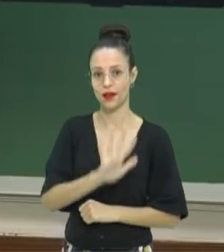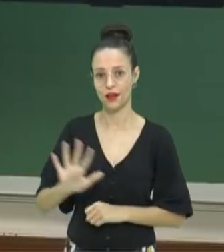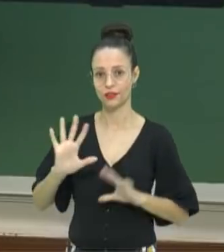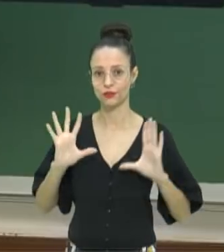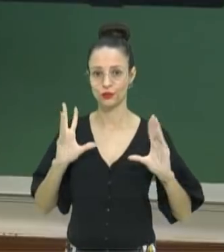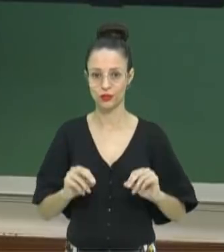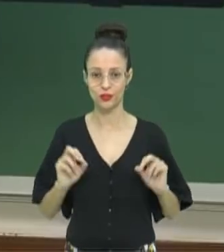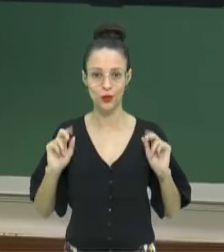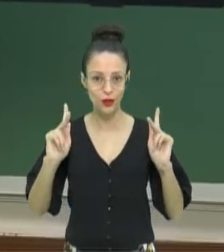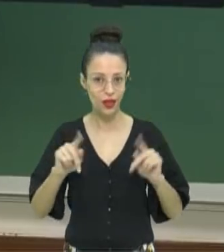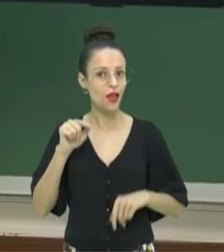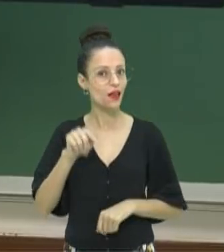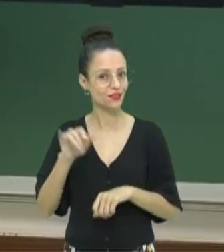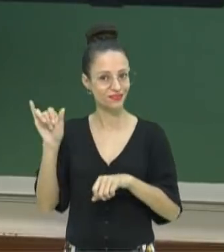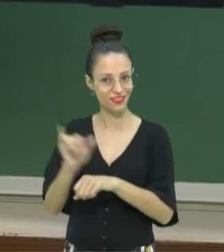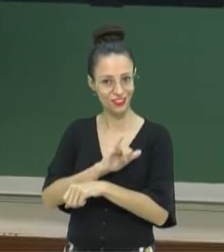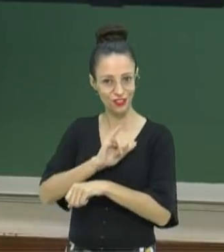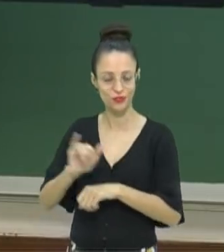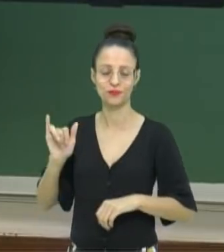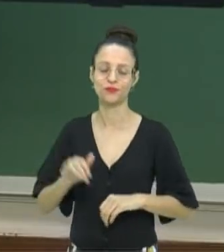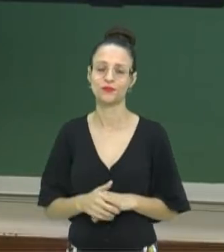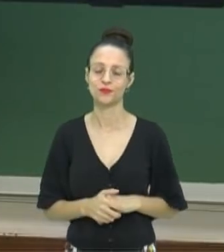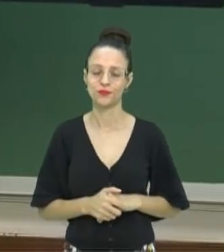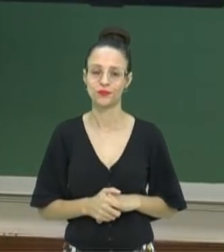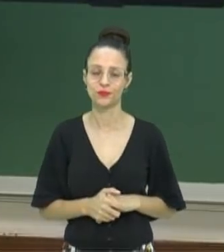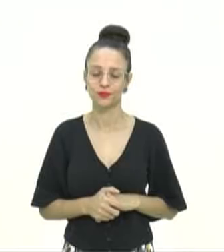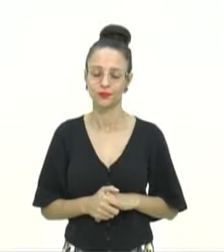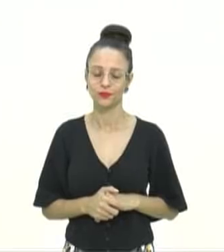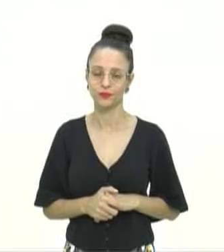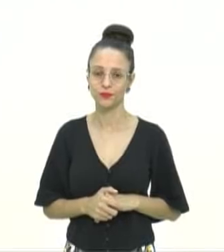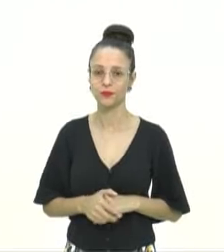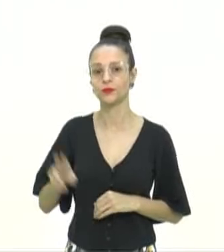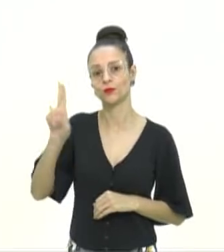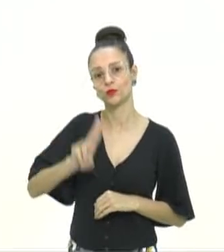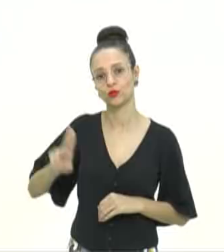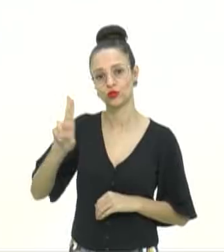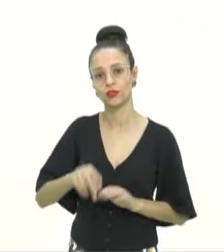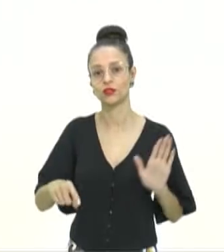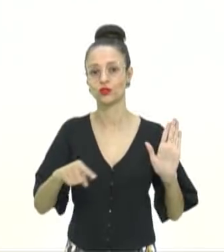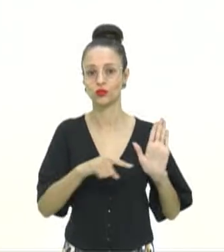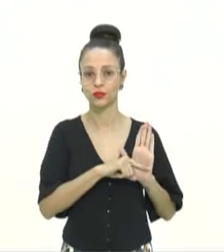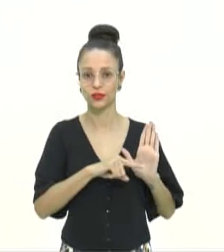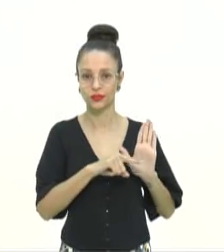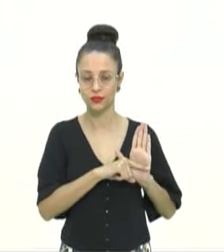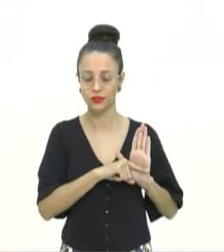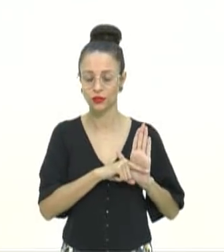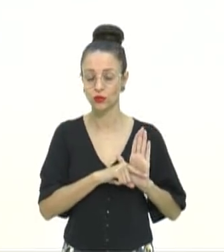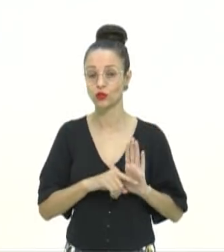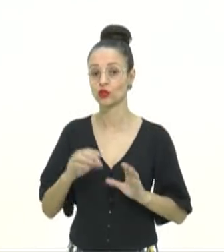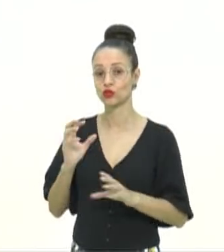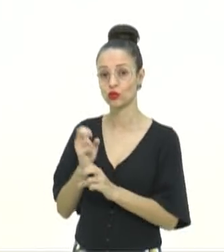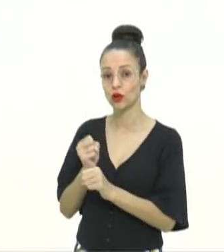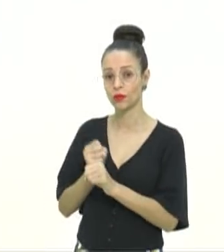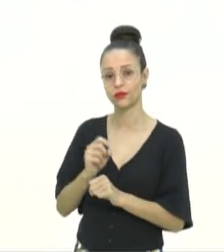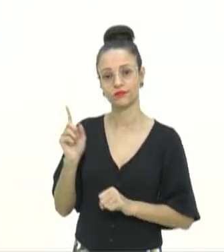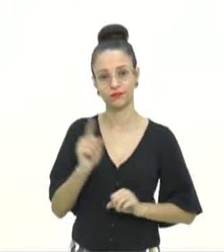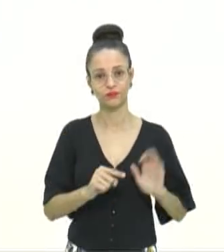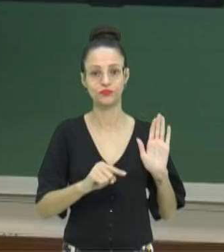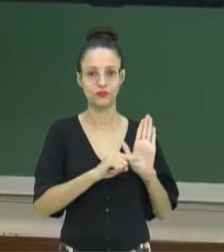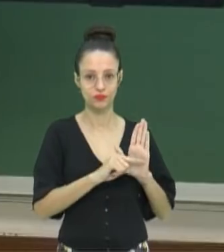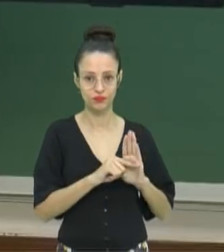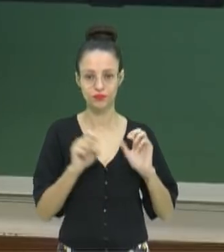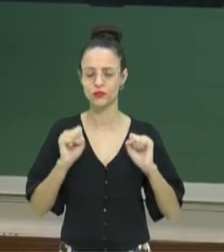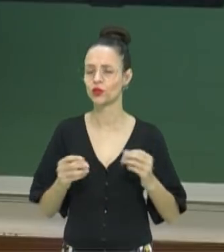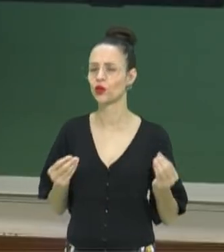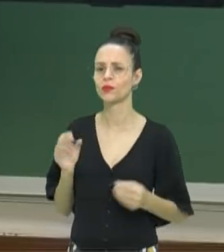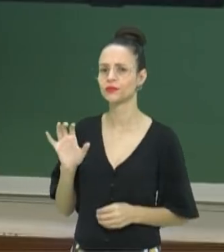mundo. Essa é uma estratégia. Outra, utilizando a subtração. Em vez da soma, a subtração.